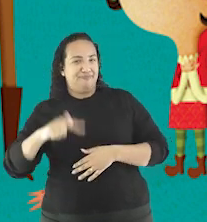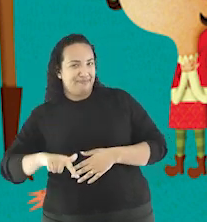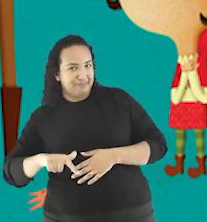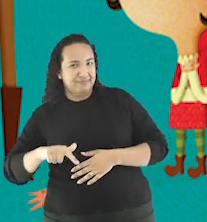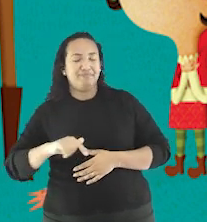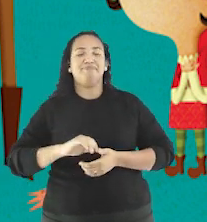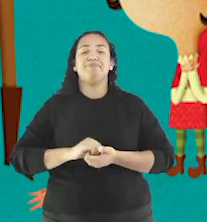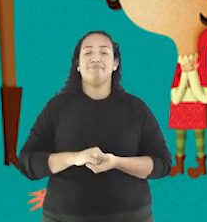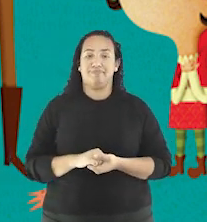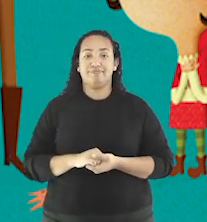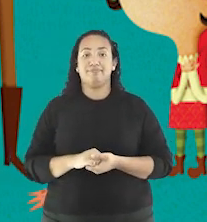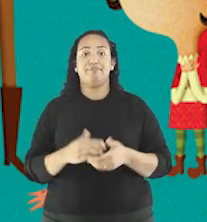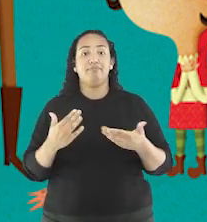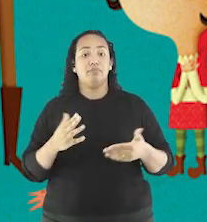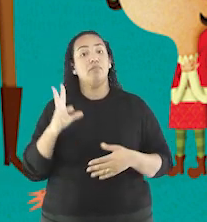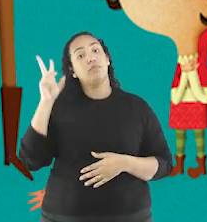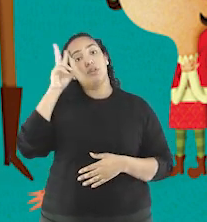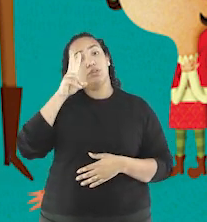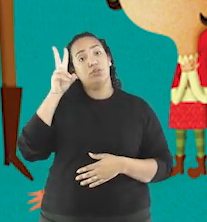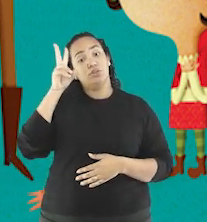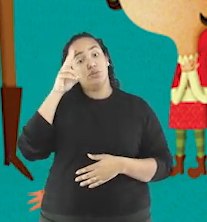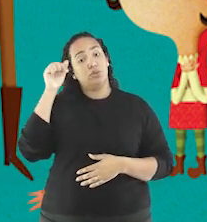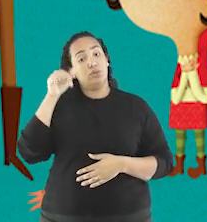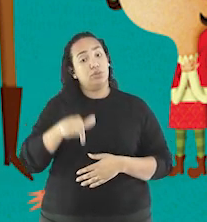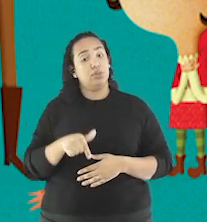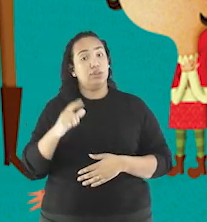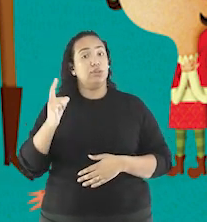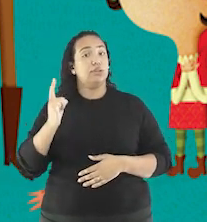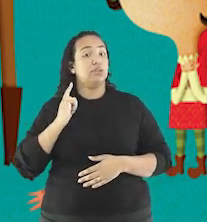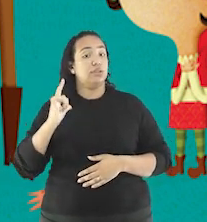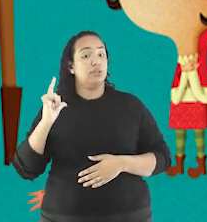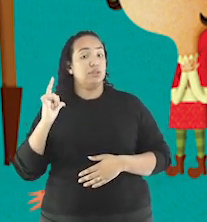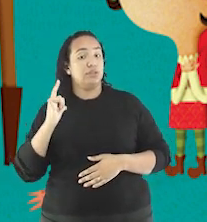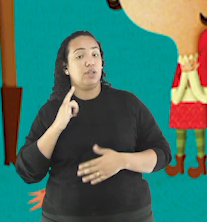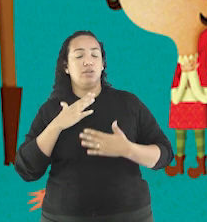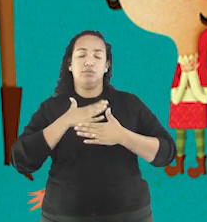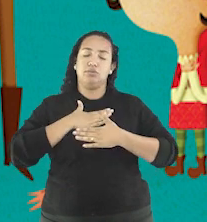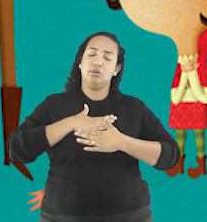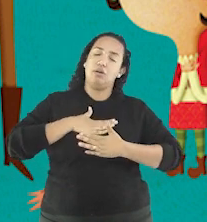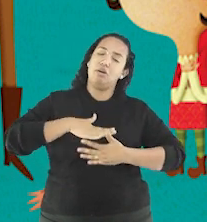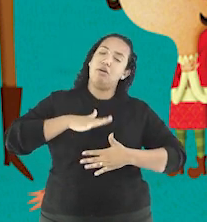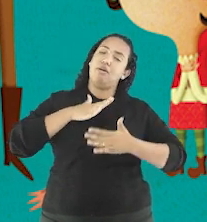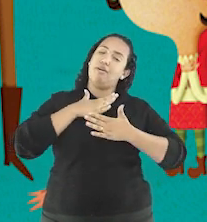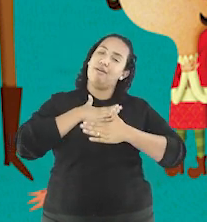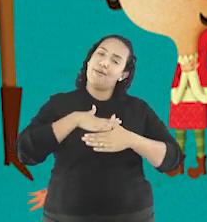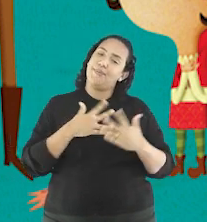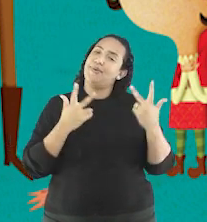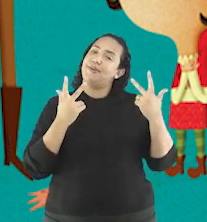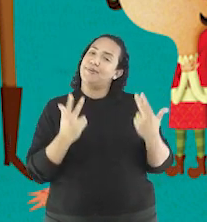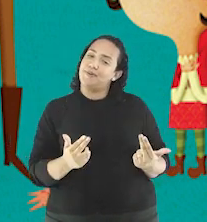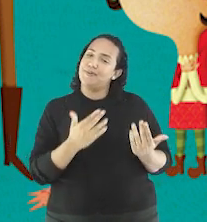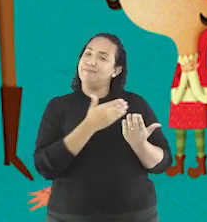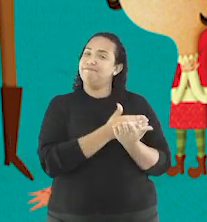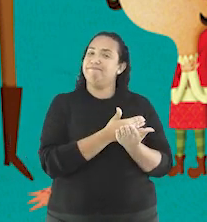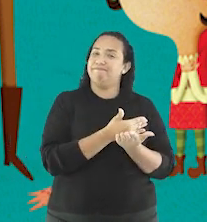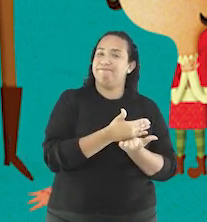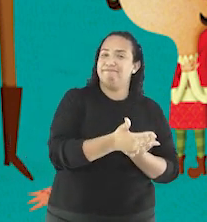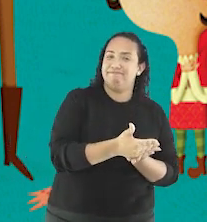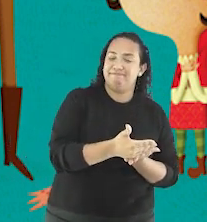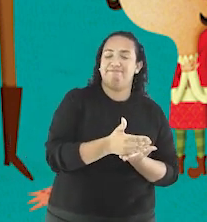restaurada. Isto é, a história volta a ter a tranquilidade do início da